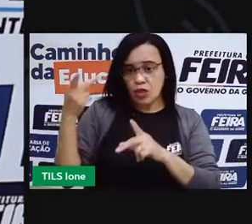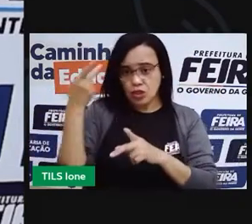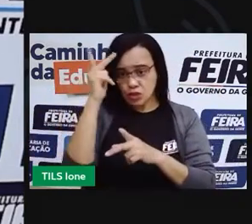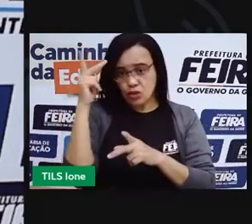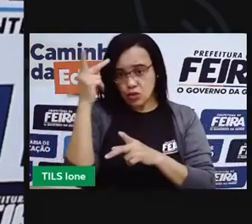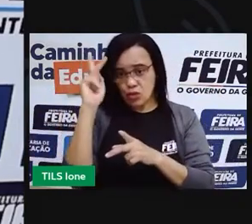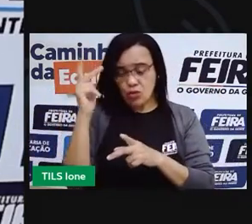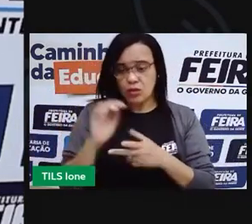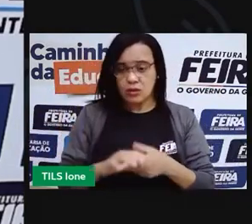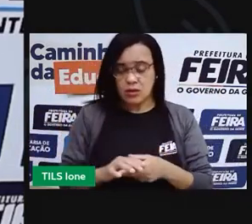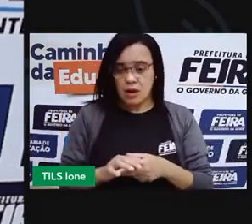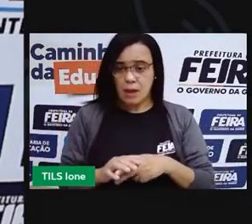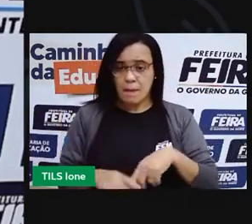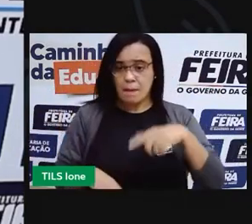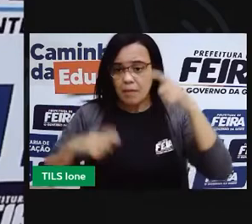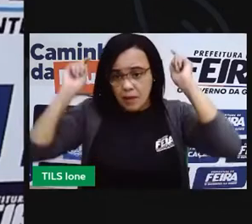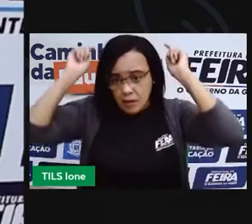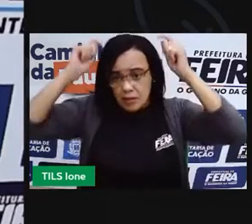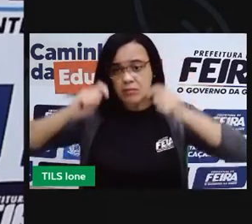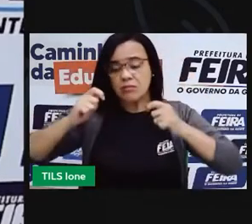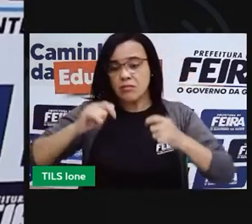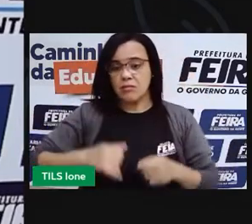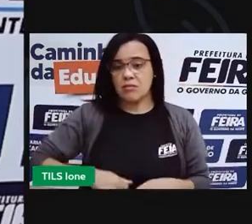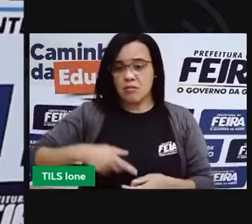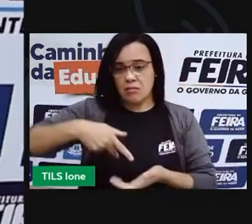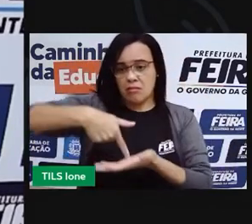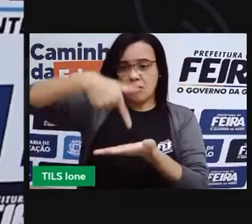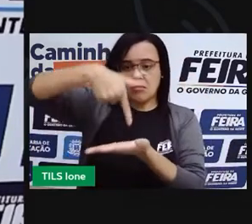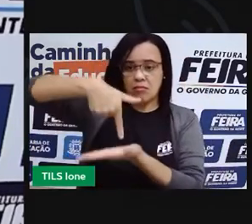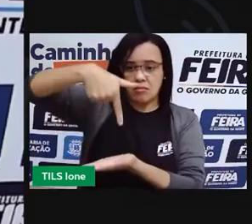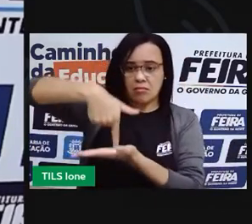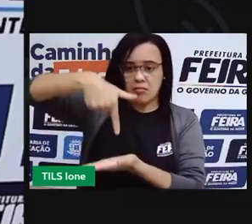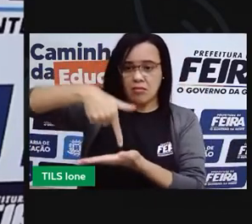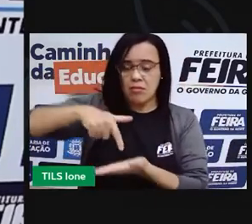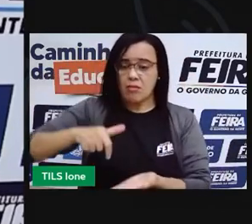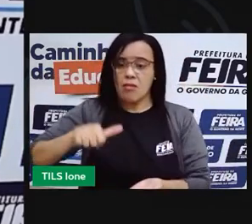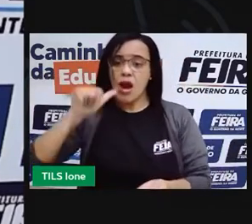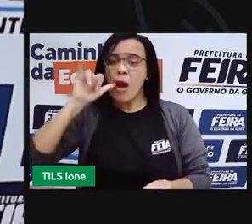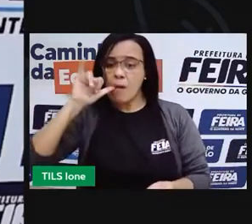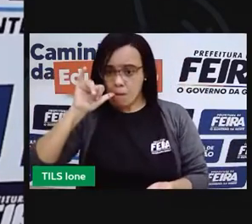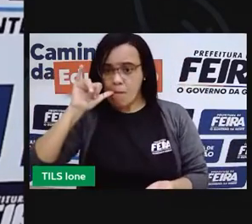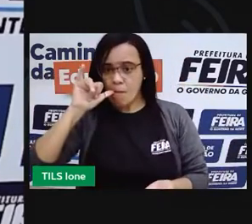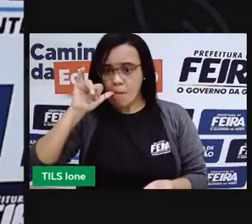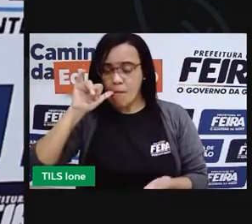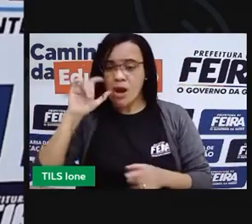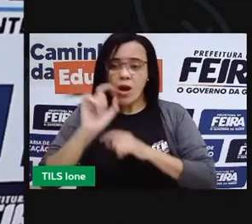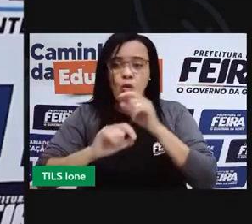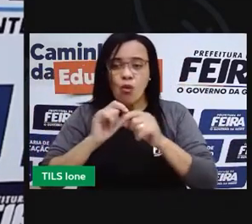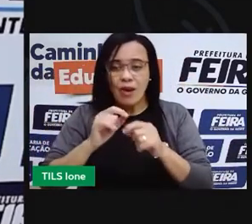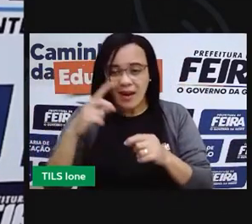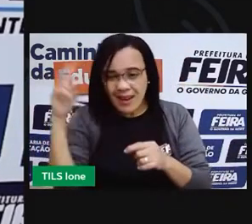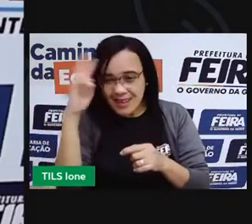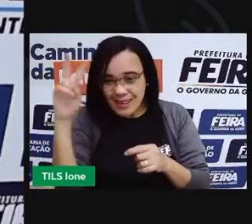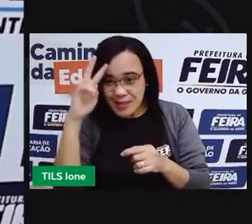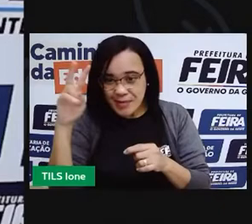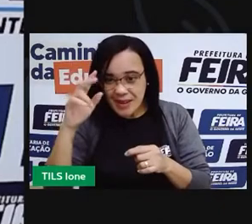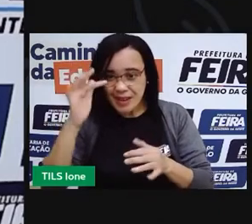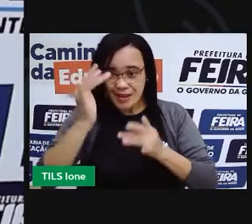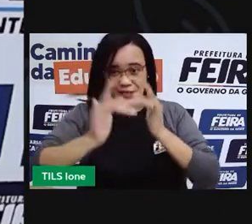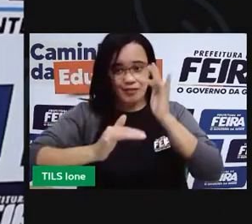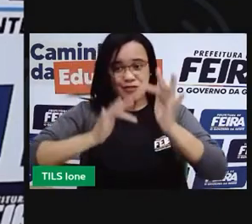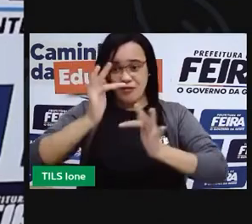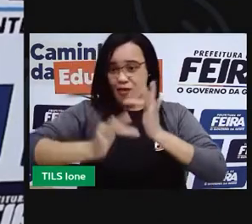é personagem de uma lenda. E aqui durante a aula a gente vai ver um pouco mais